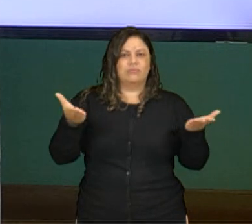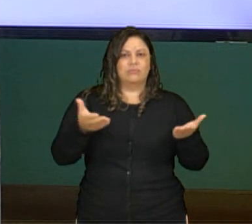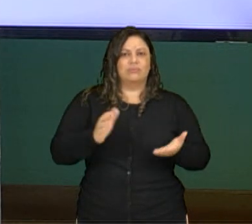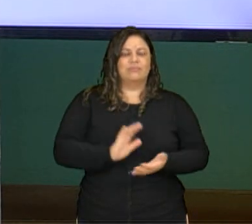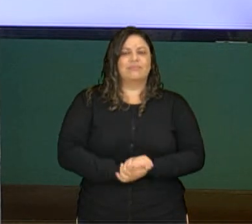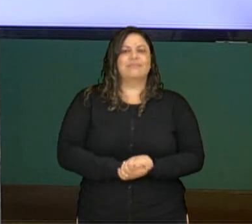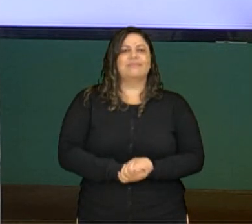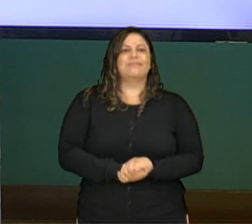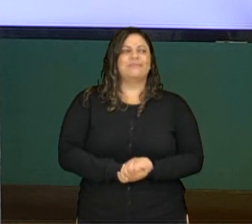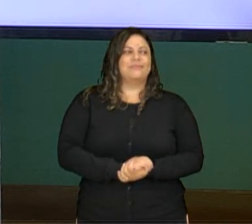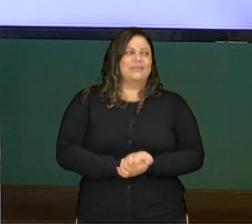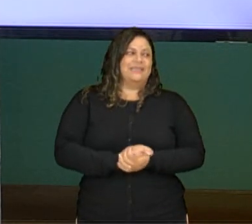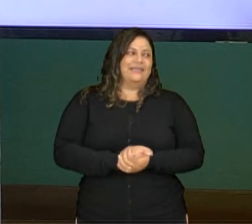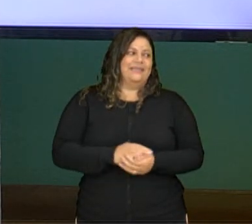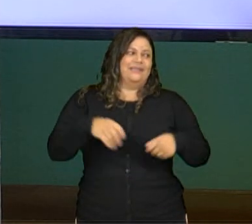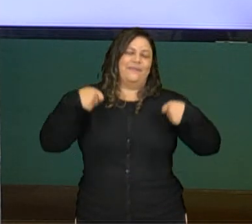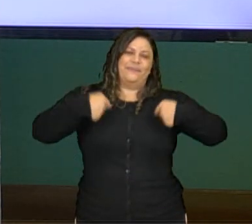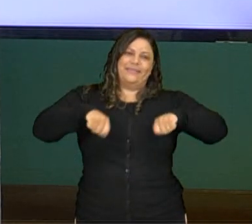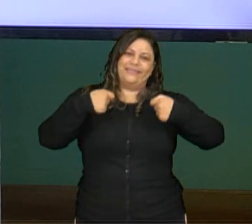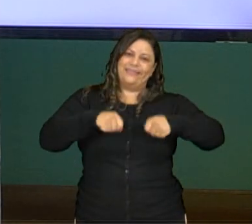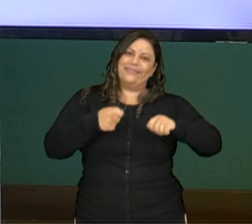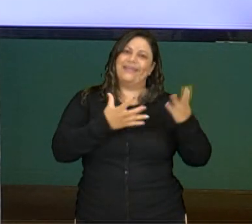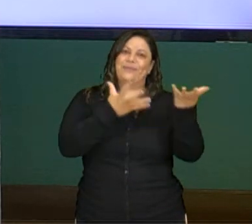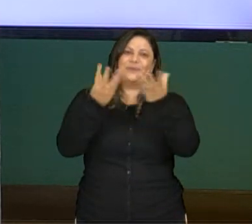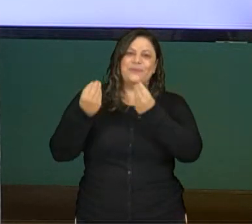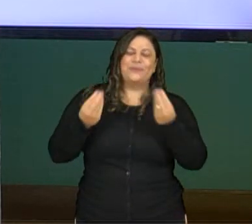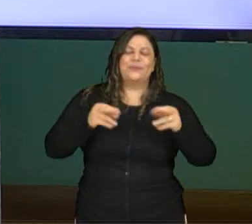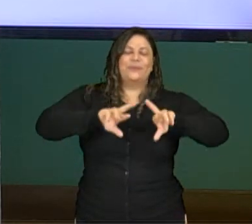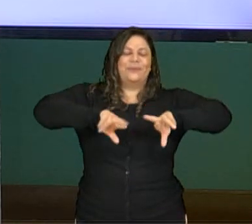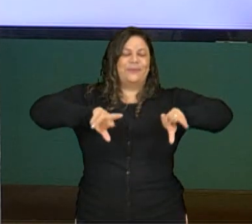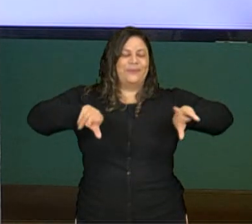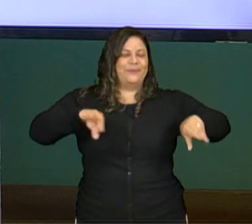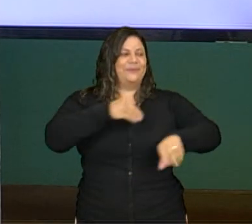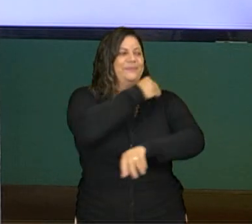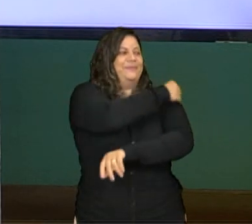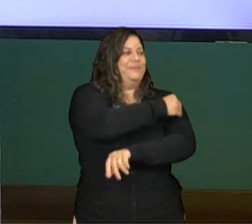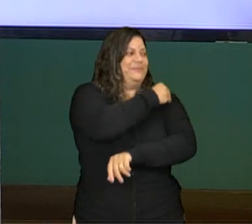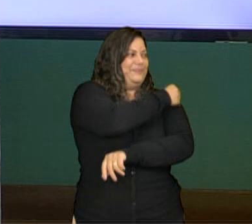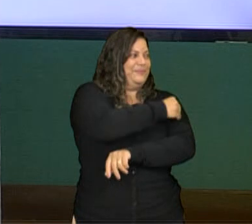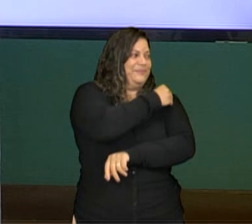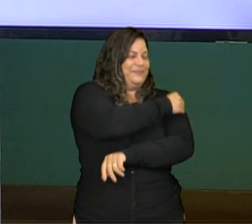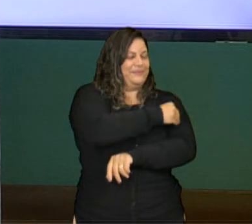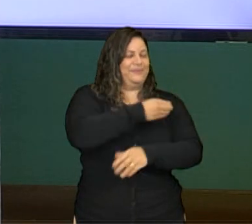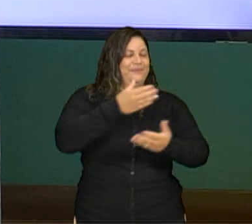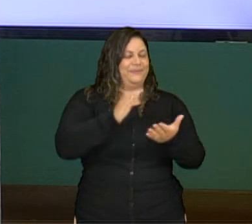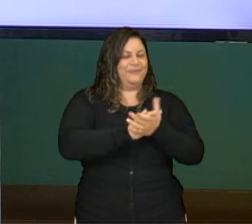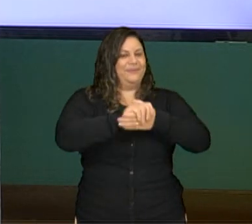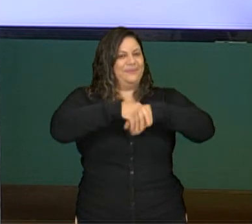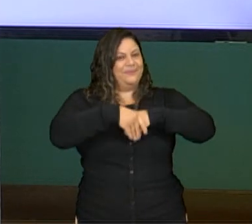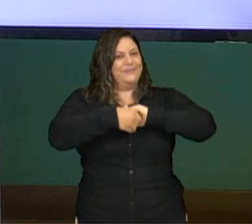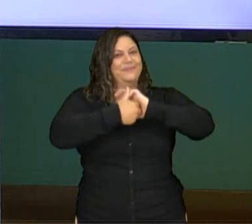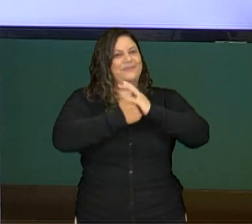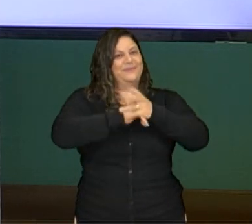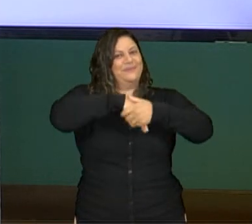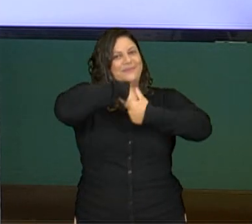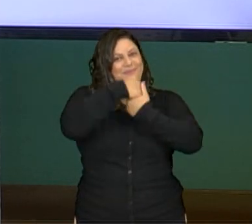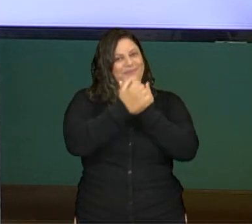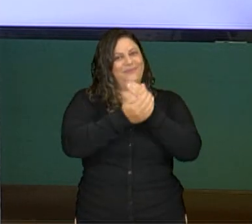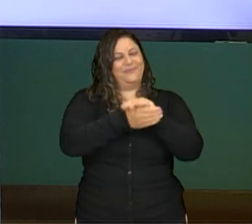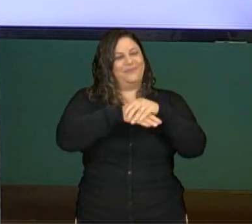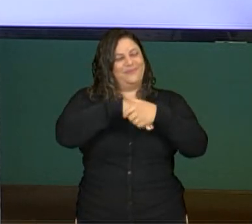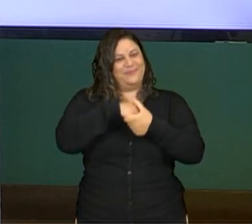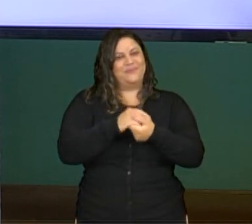pandemia, precisamos e muito desta substância para poder higienizar as nossas mãos, porque ele